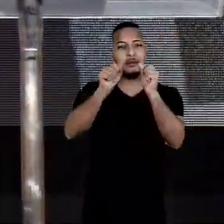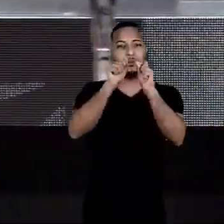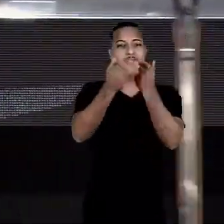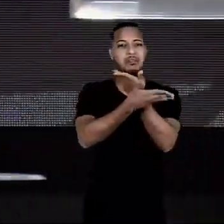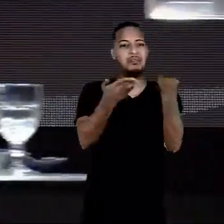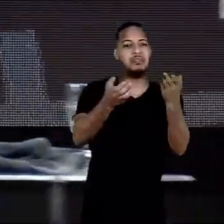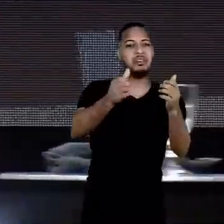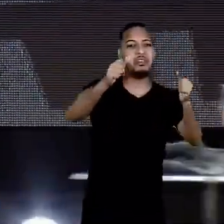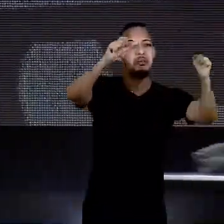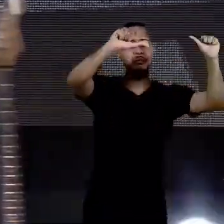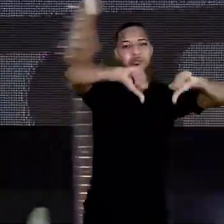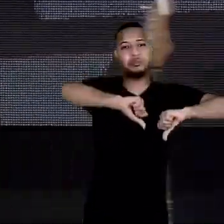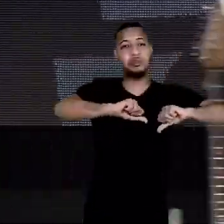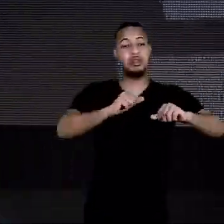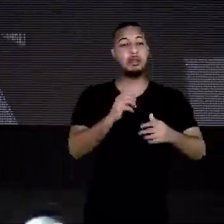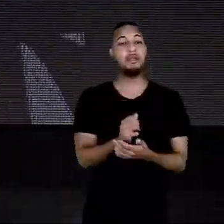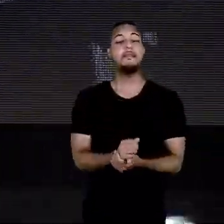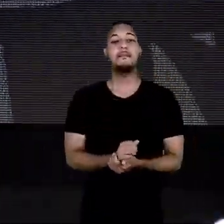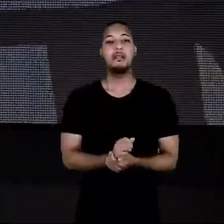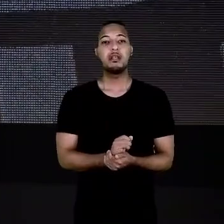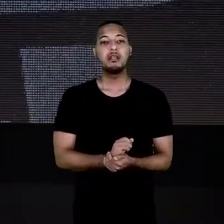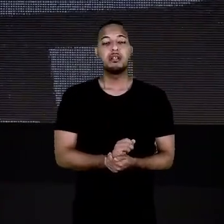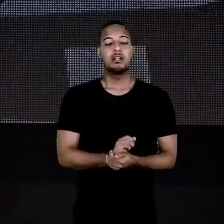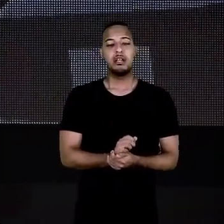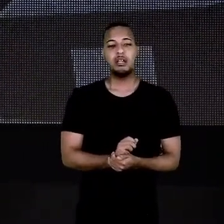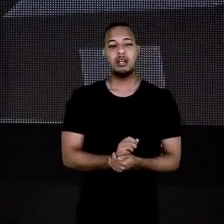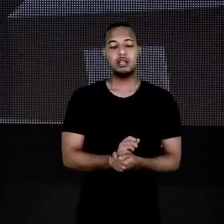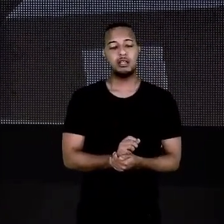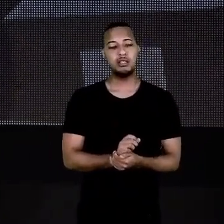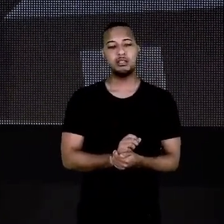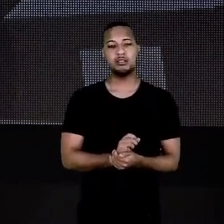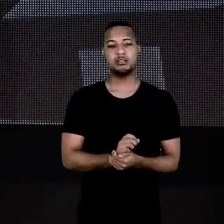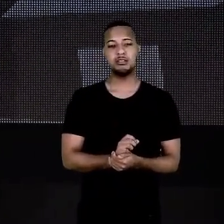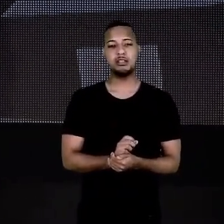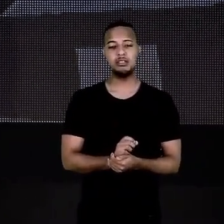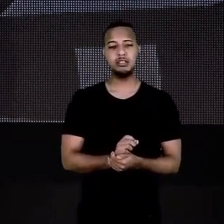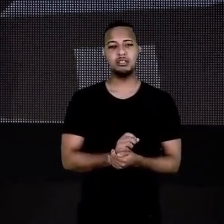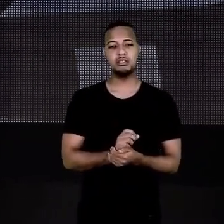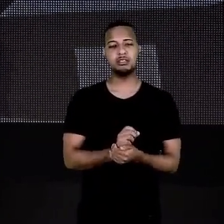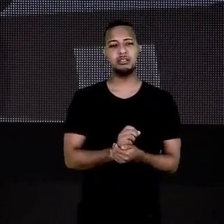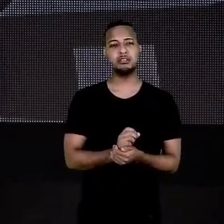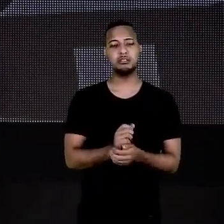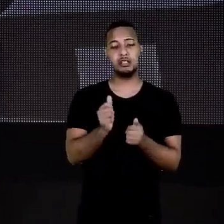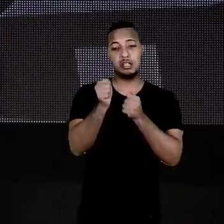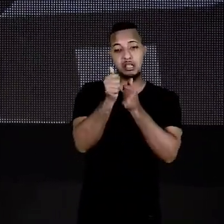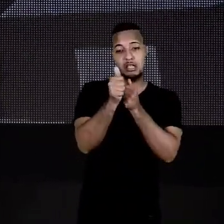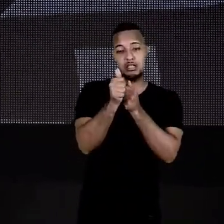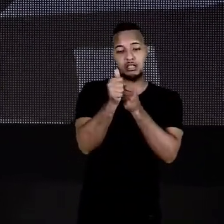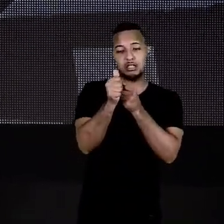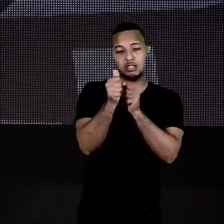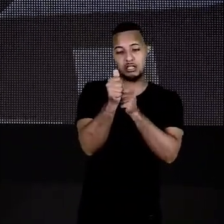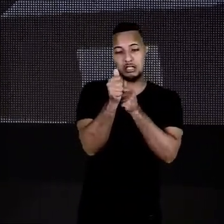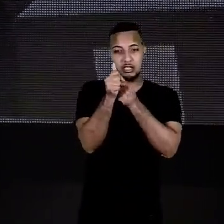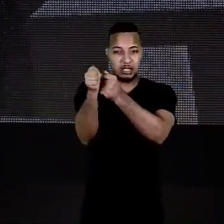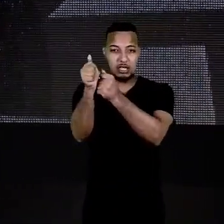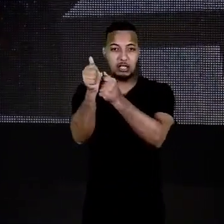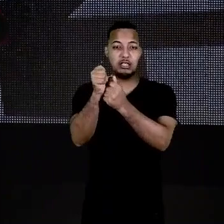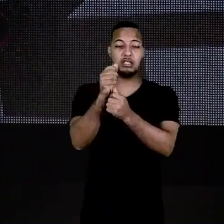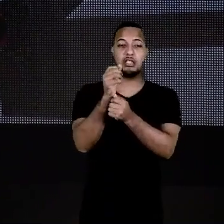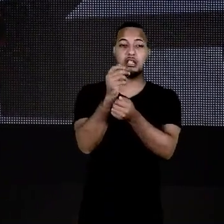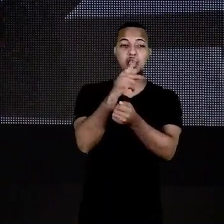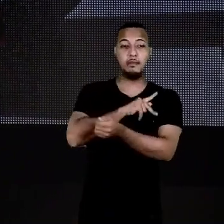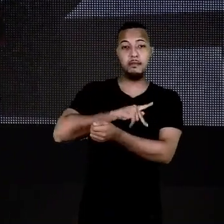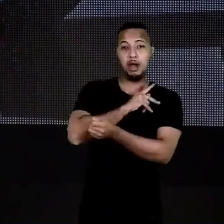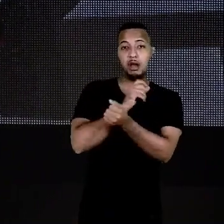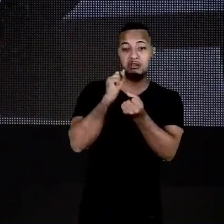Silas. Paulo e Silas estavam presos. Não por dentro, só por fora. Porque